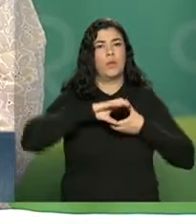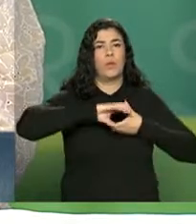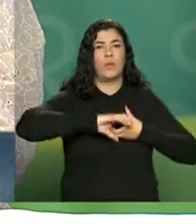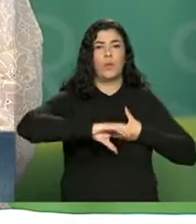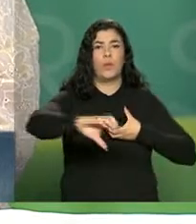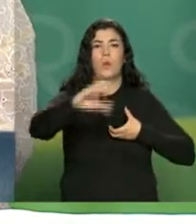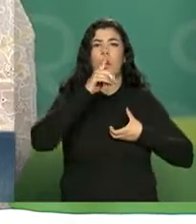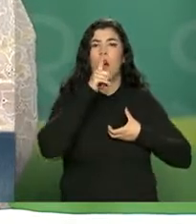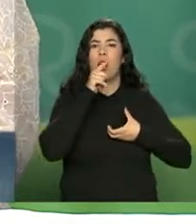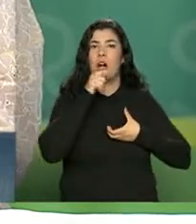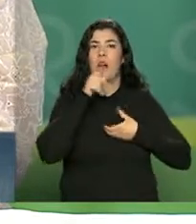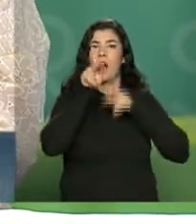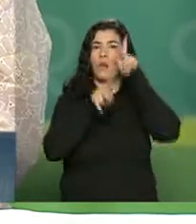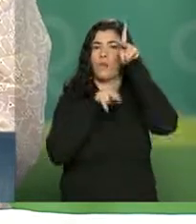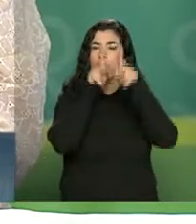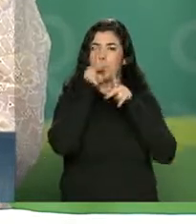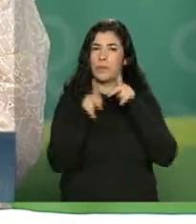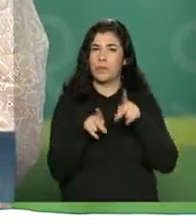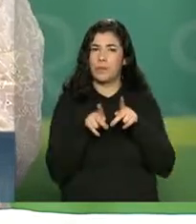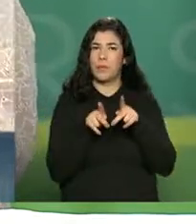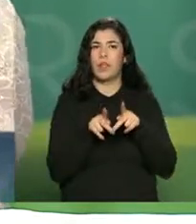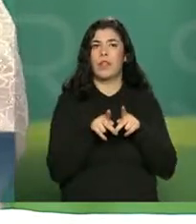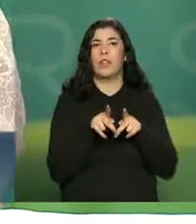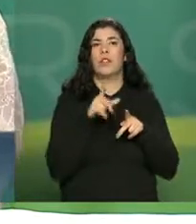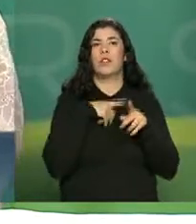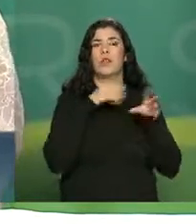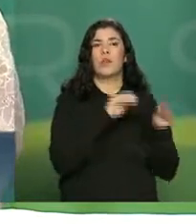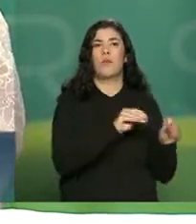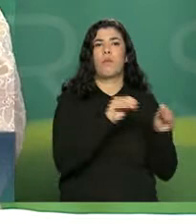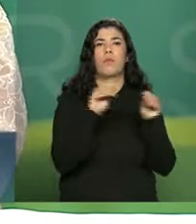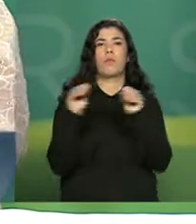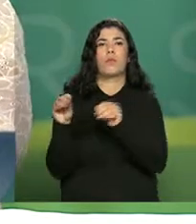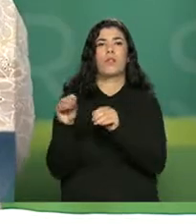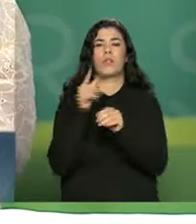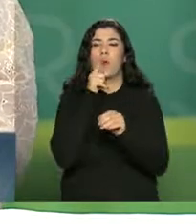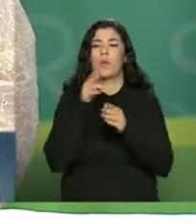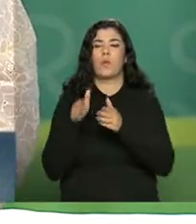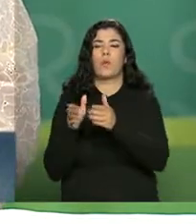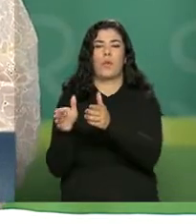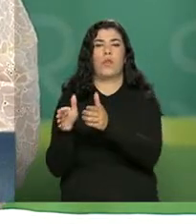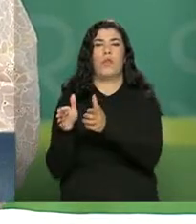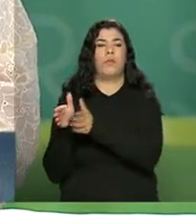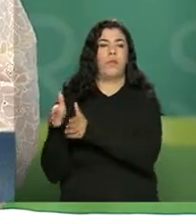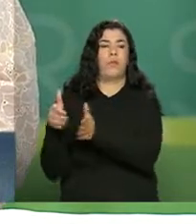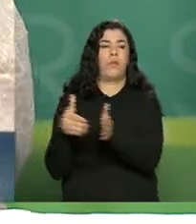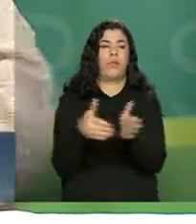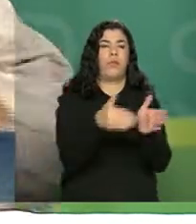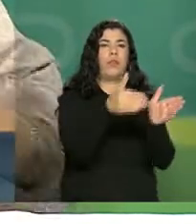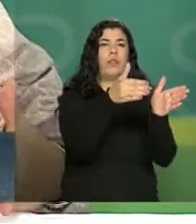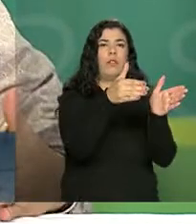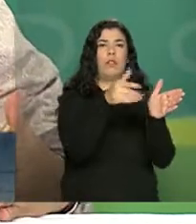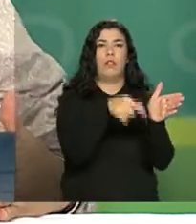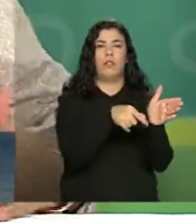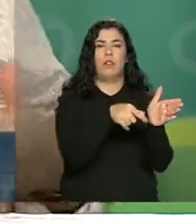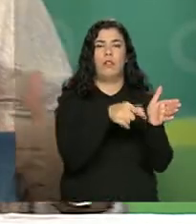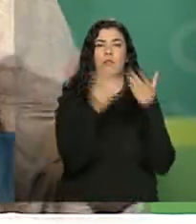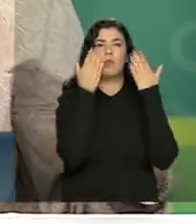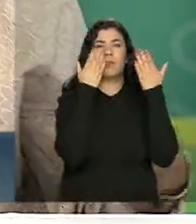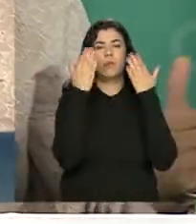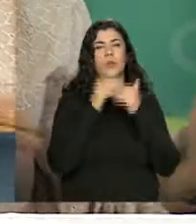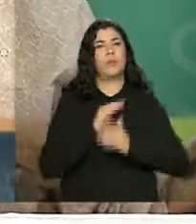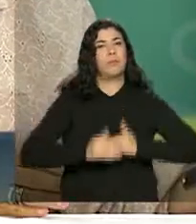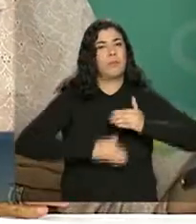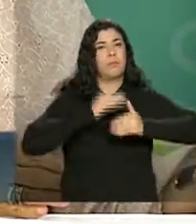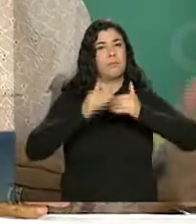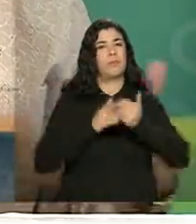medidas são medidas conservadoras você não estamos alocando no caso do Paraíba do Sul o que tradicionalmente se a loca de água